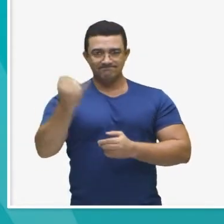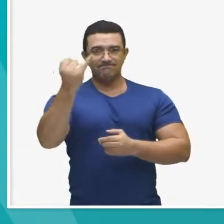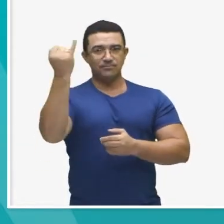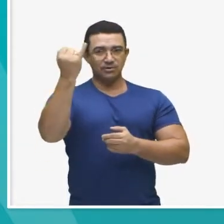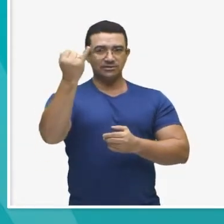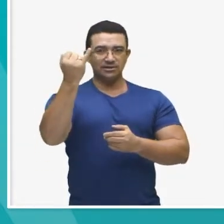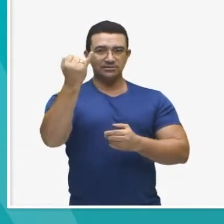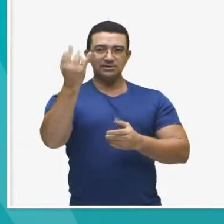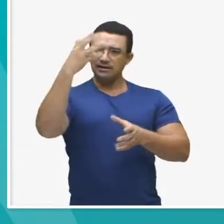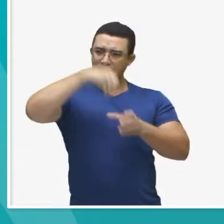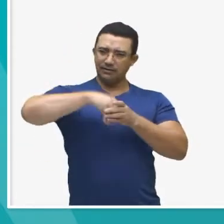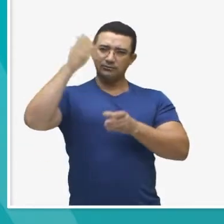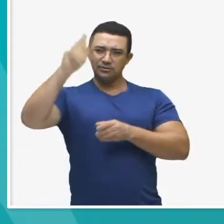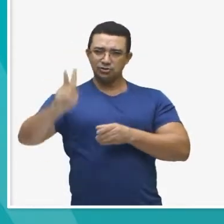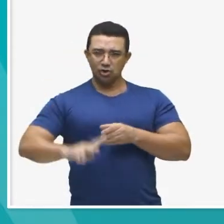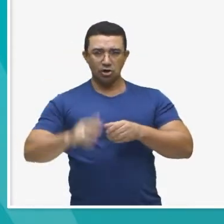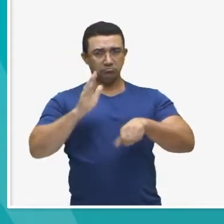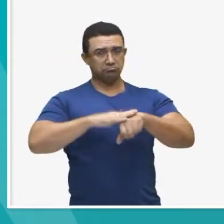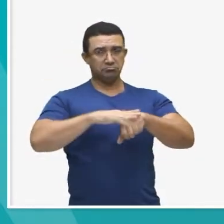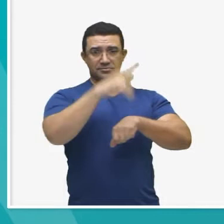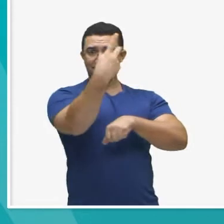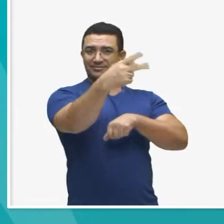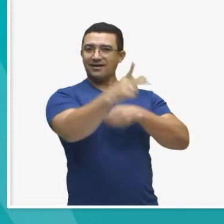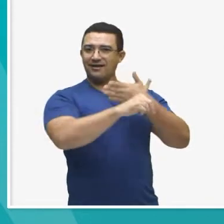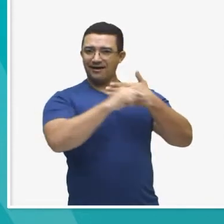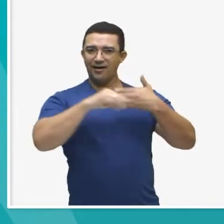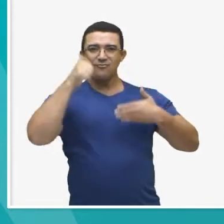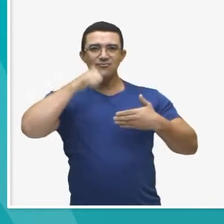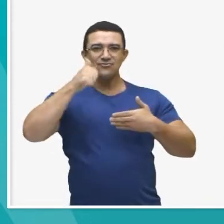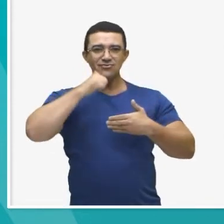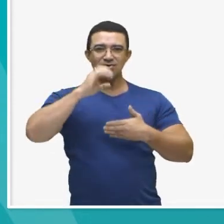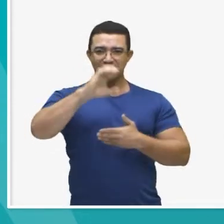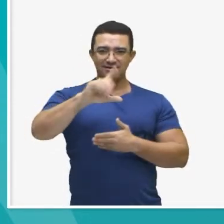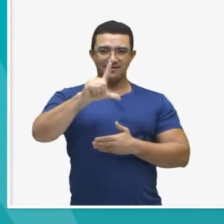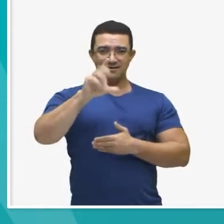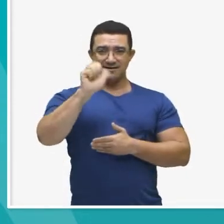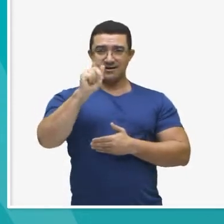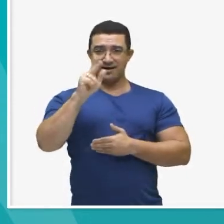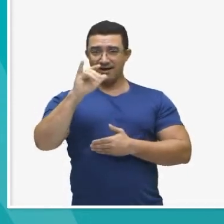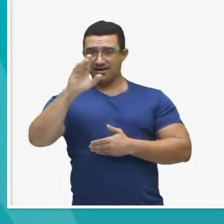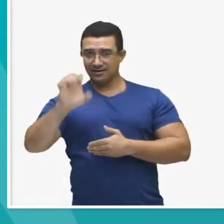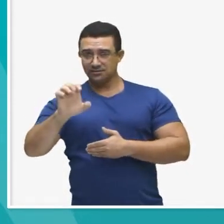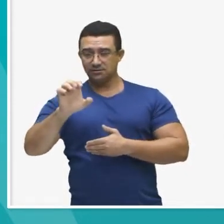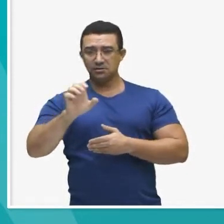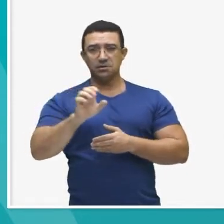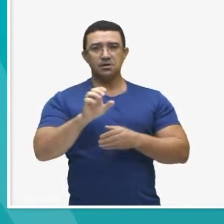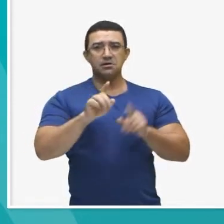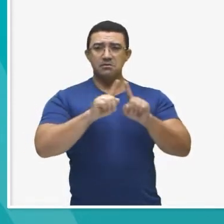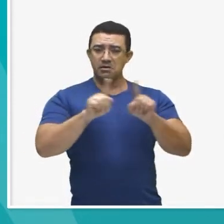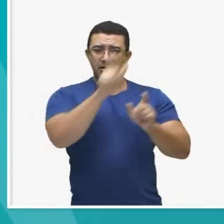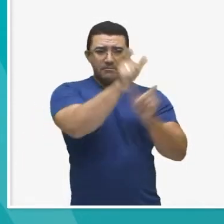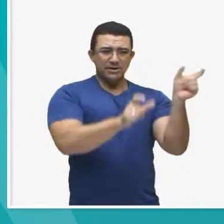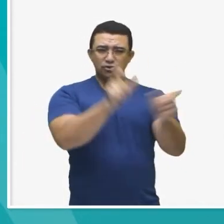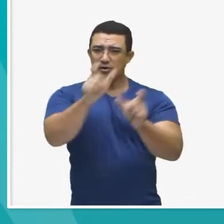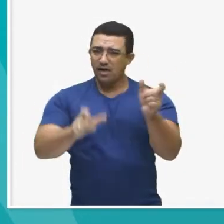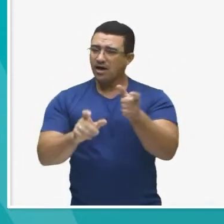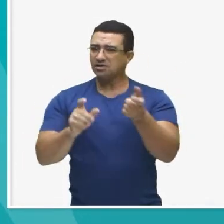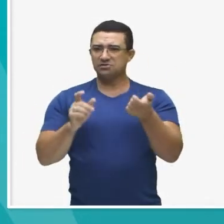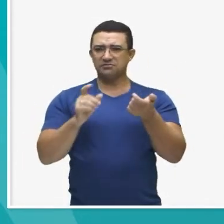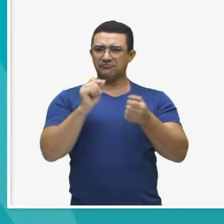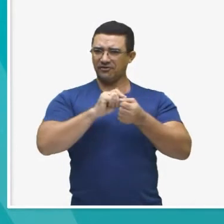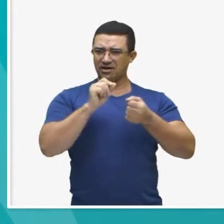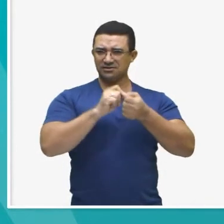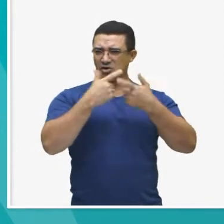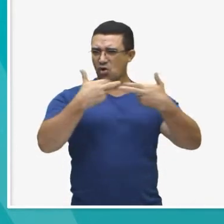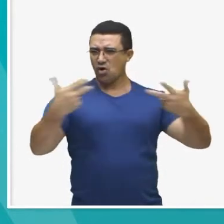histórias escritas por Clarice Lispector, não é? Não é que as personagens fazem grandes feitos ou fazem grandes viagens, enfim,